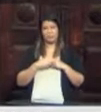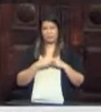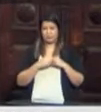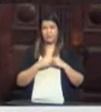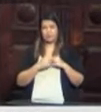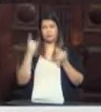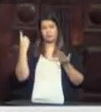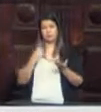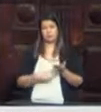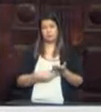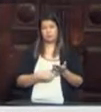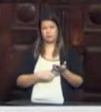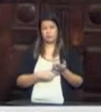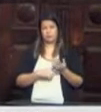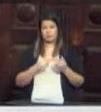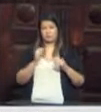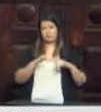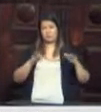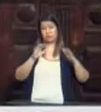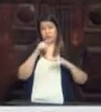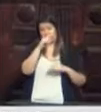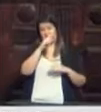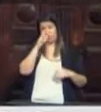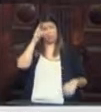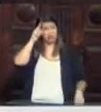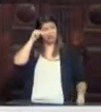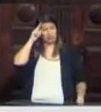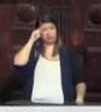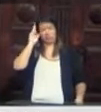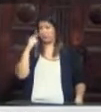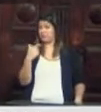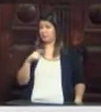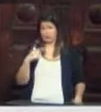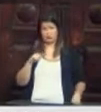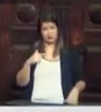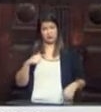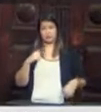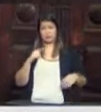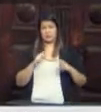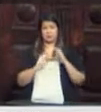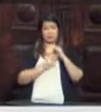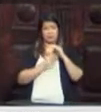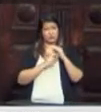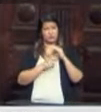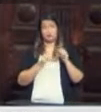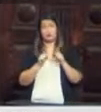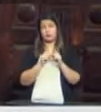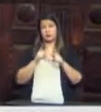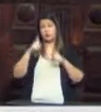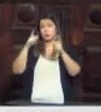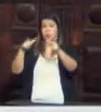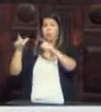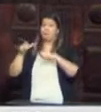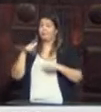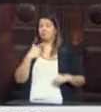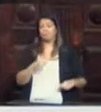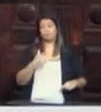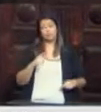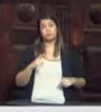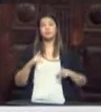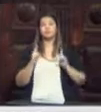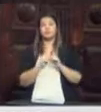metrô para Gávea, para outras regiões. Uma obra extremamente cara, uma obra cheia